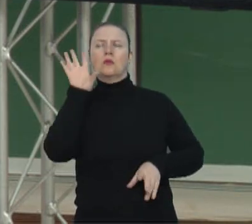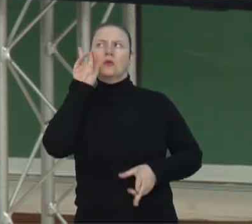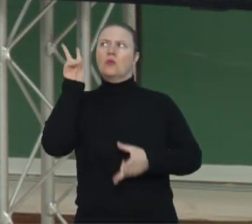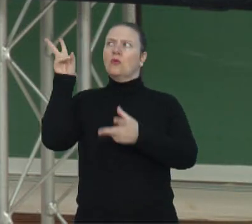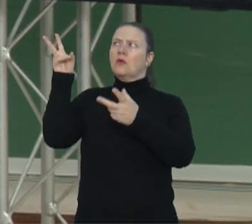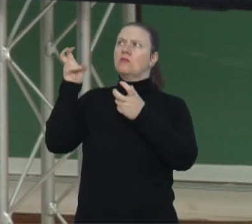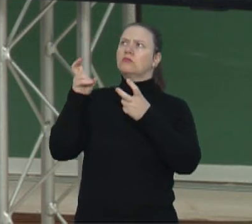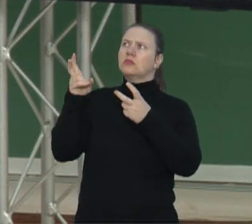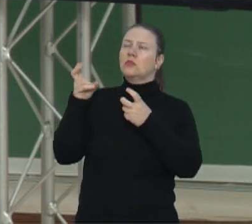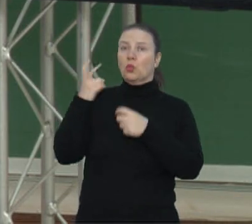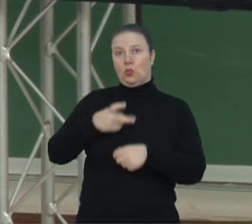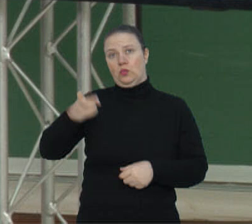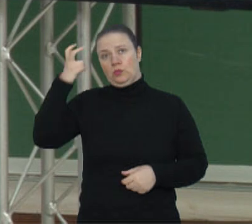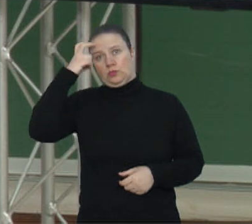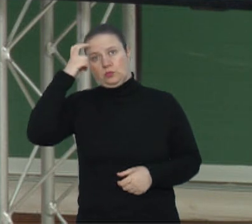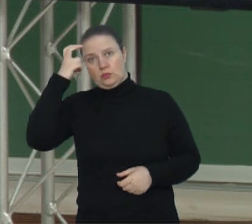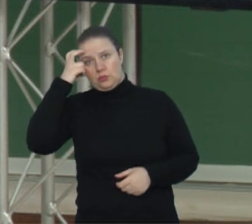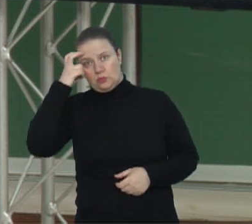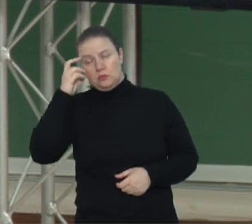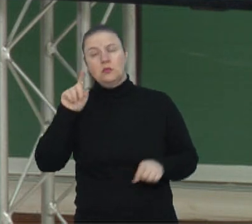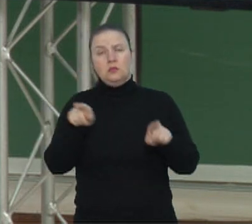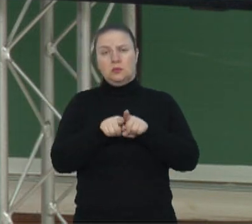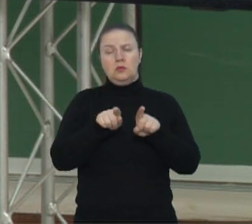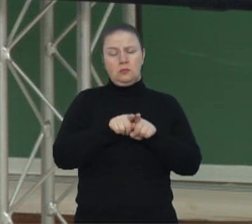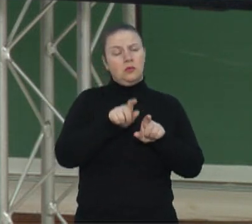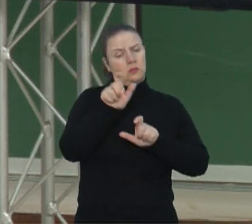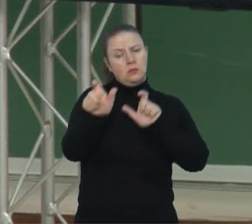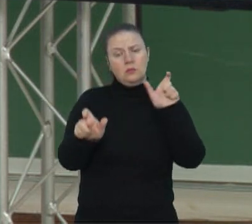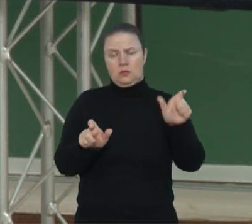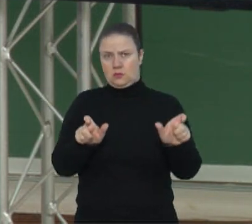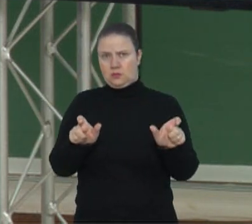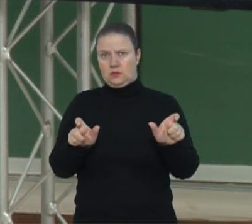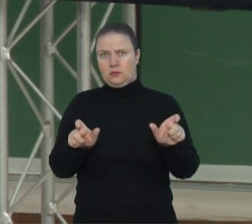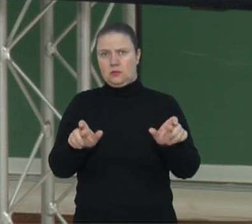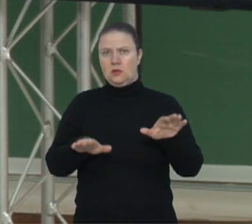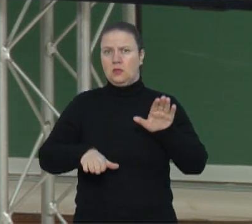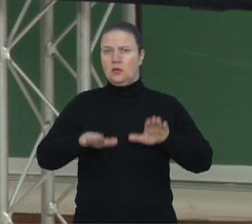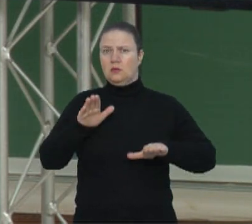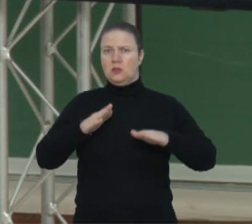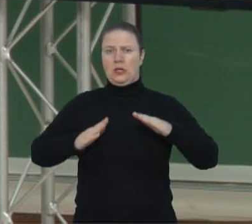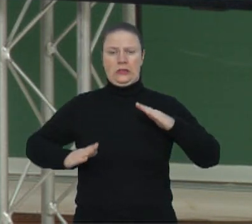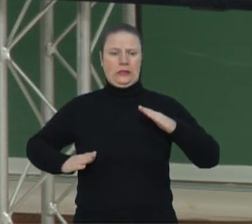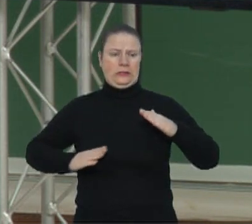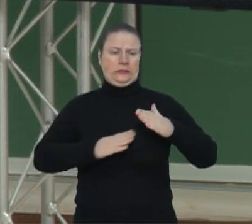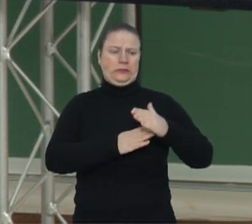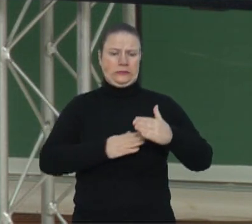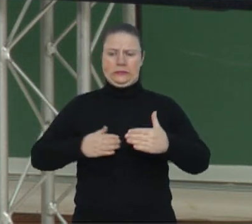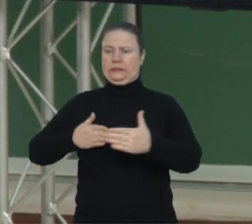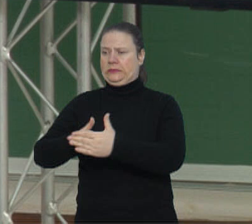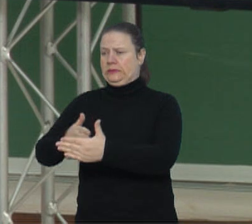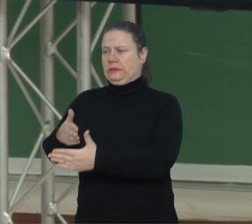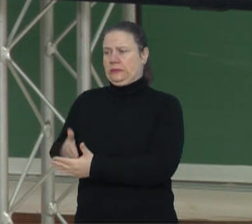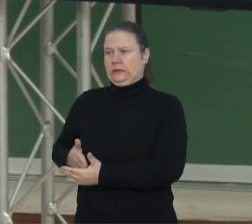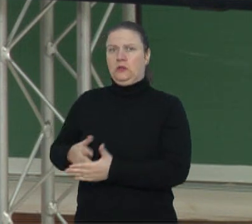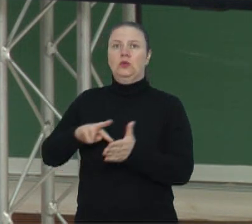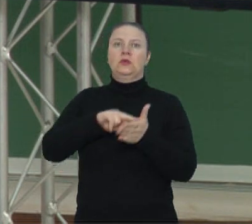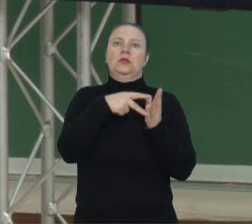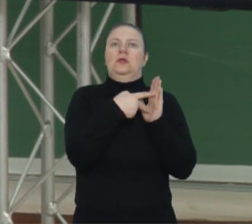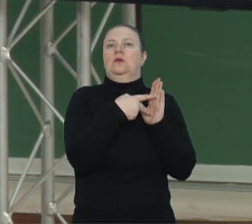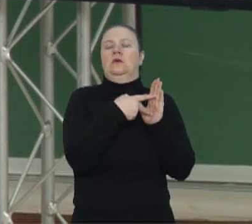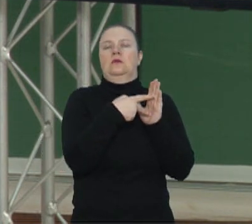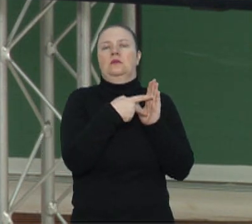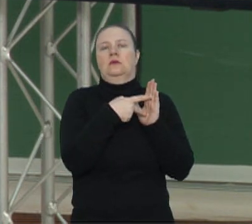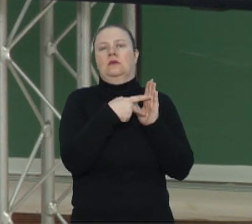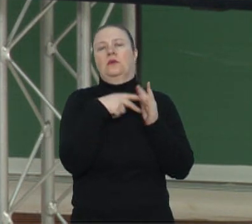cada cultura ou mesmo cada pessoa. É complicado limitá-la a uma definição, porque os artistas estão